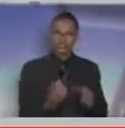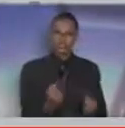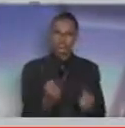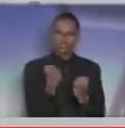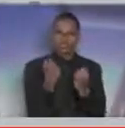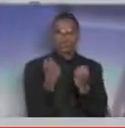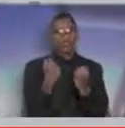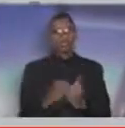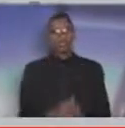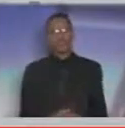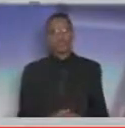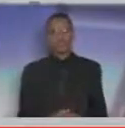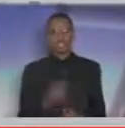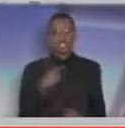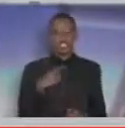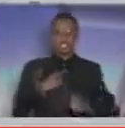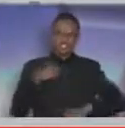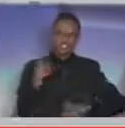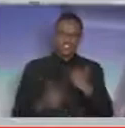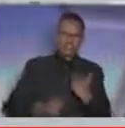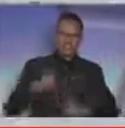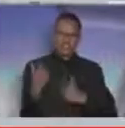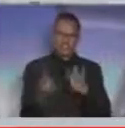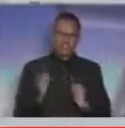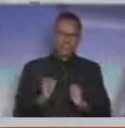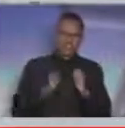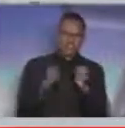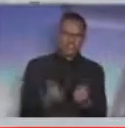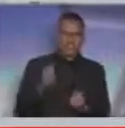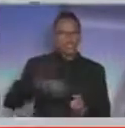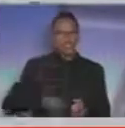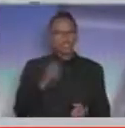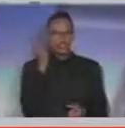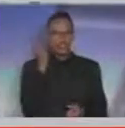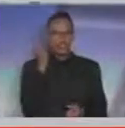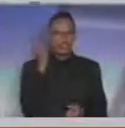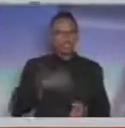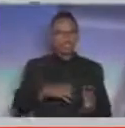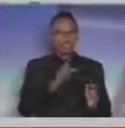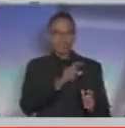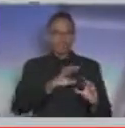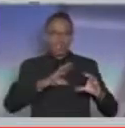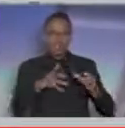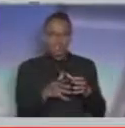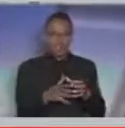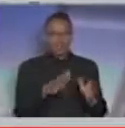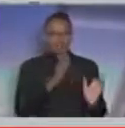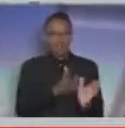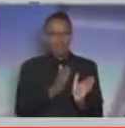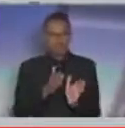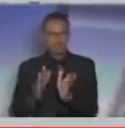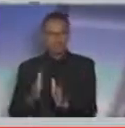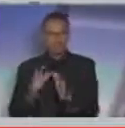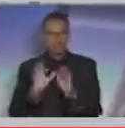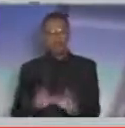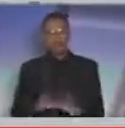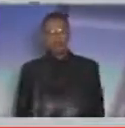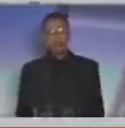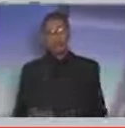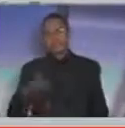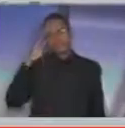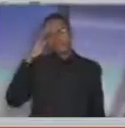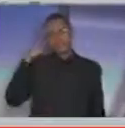que está fazendo um grande Trabalho no Estado de São Paulo de organização de setor dessa categoria e